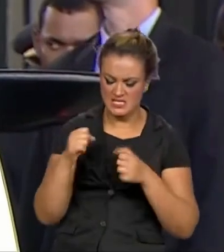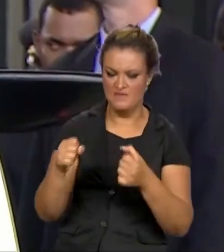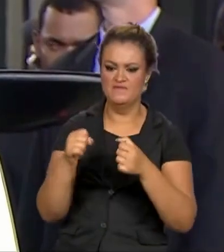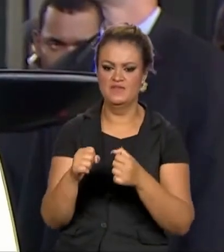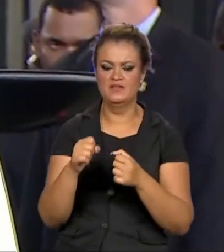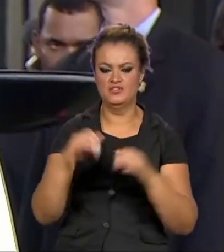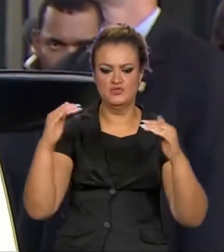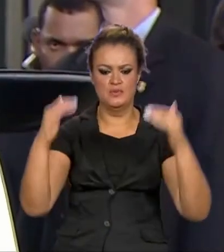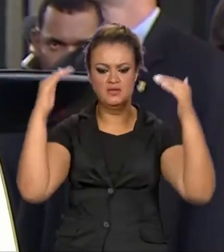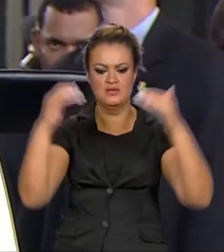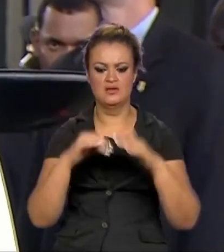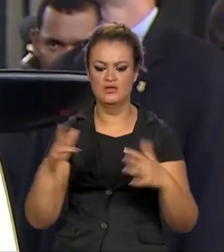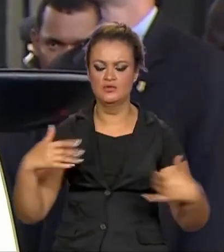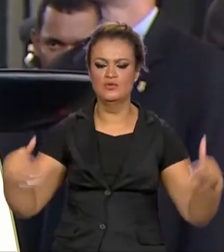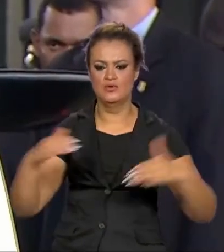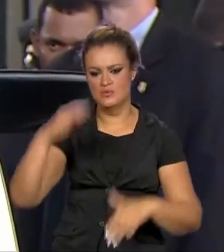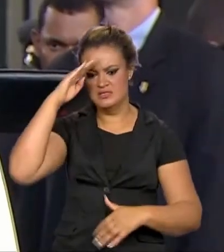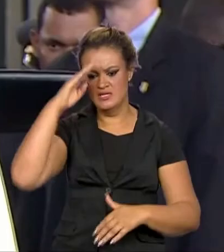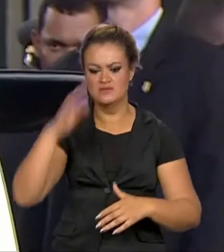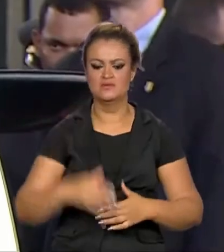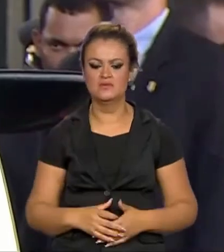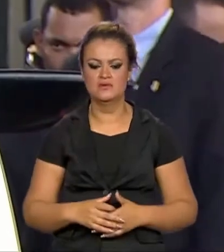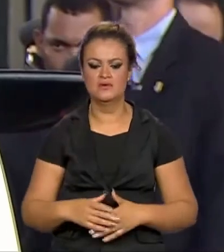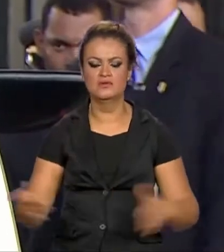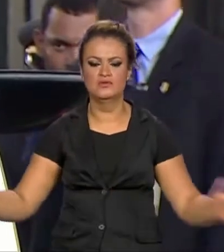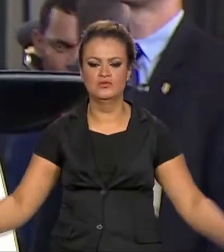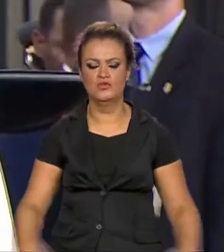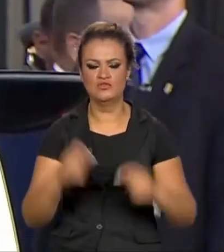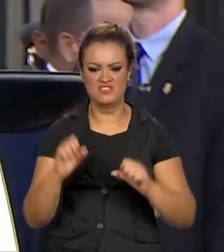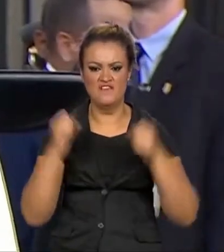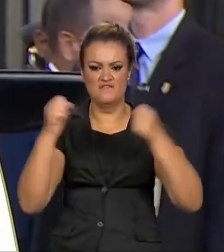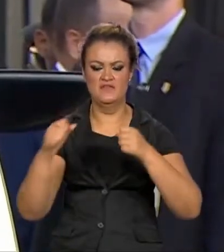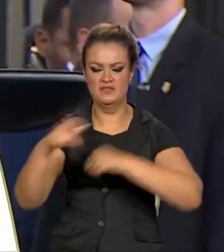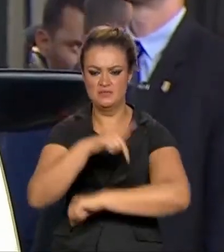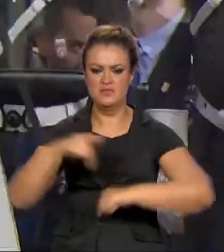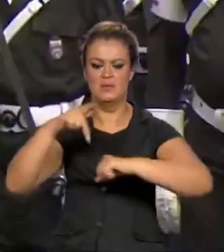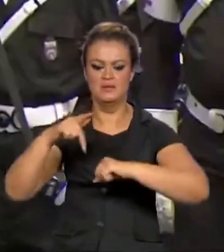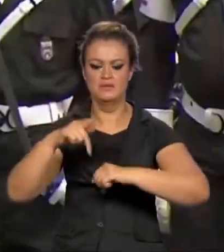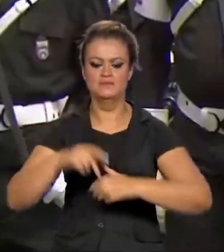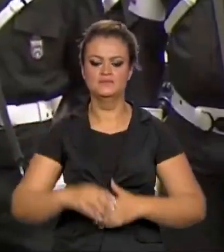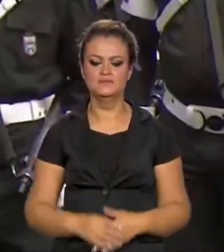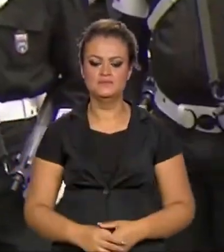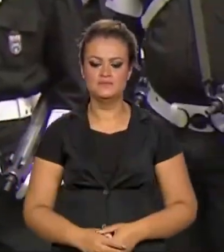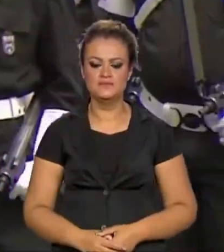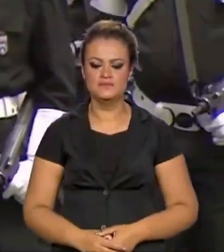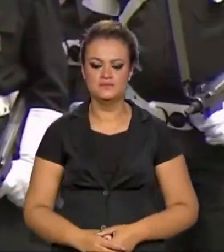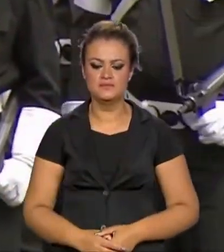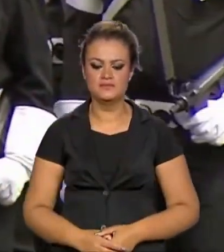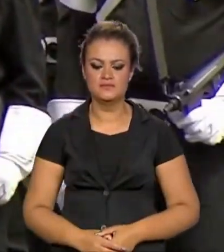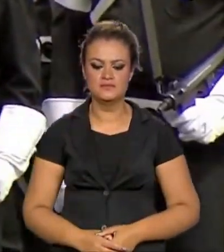soberania. Tropa do Exército Brasileiro, em defesa da pátria! Exército Brasileiro!